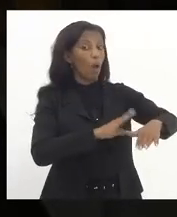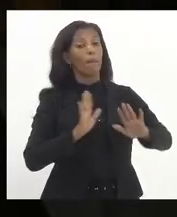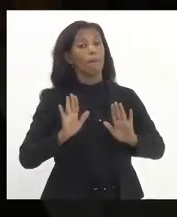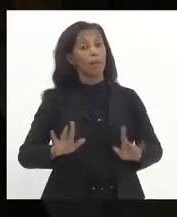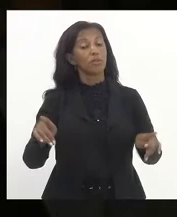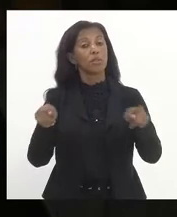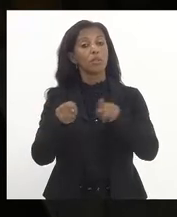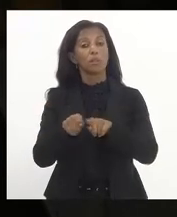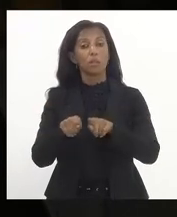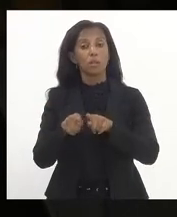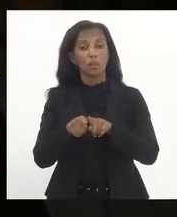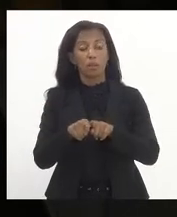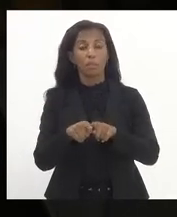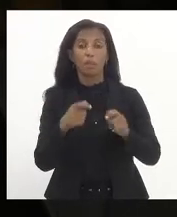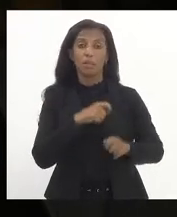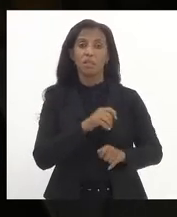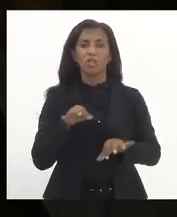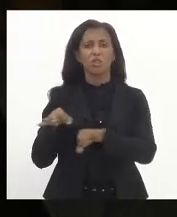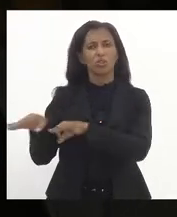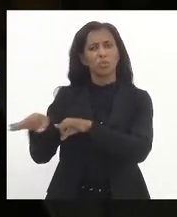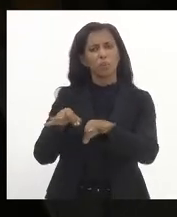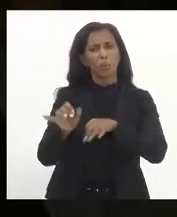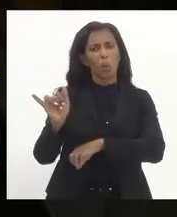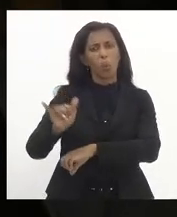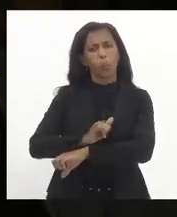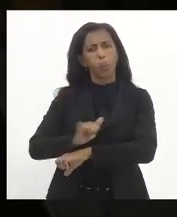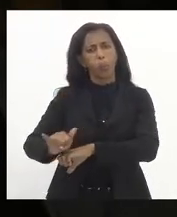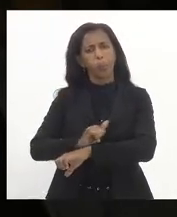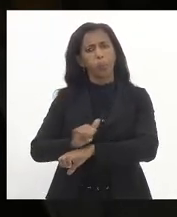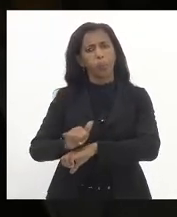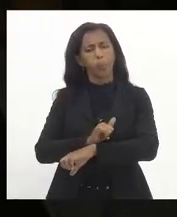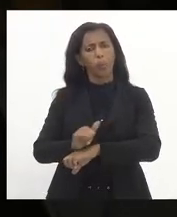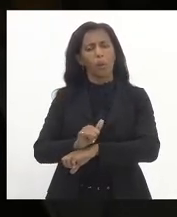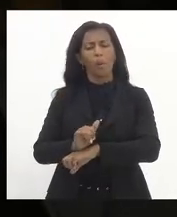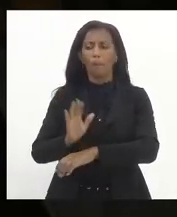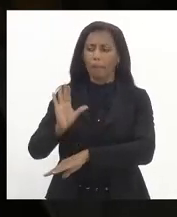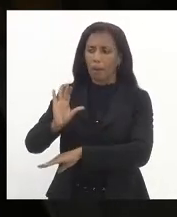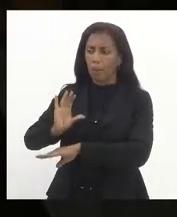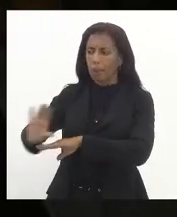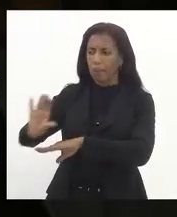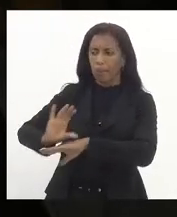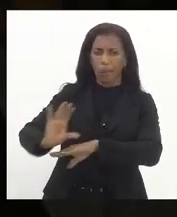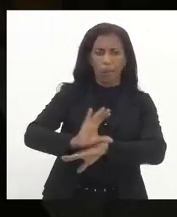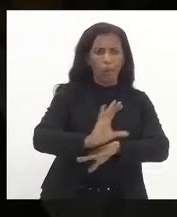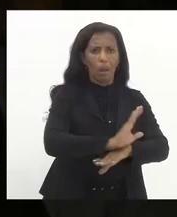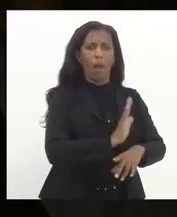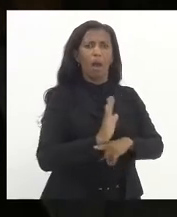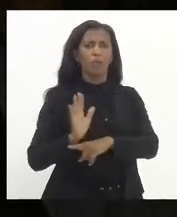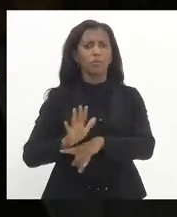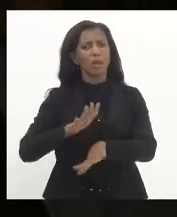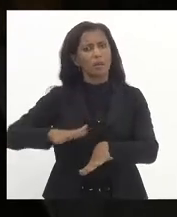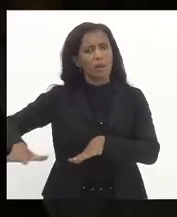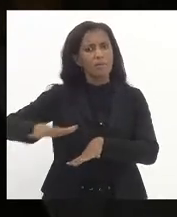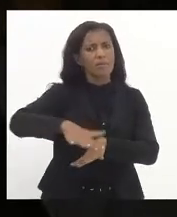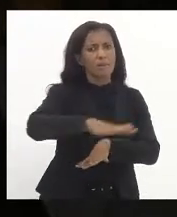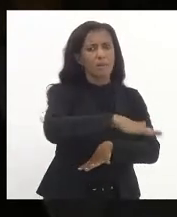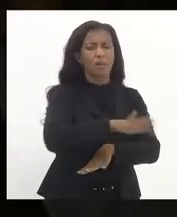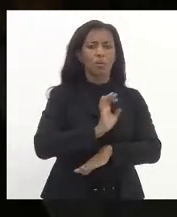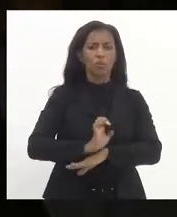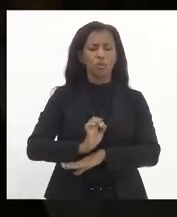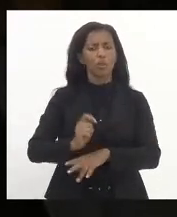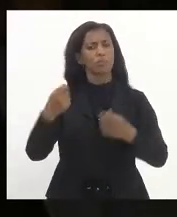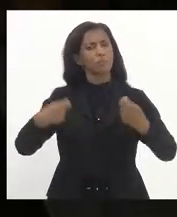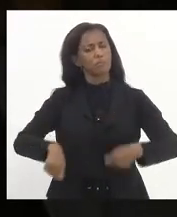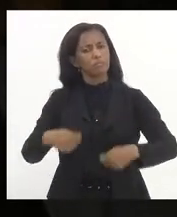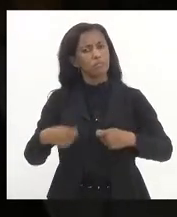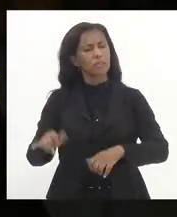também indutora de projetos estratégicos, que possa financiar, sim, projetos estratégicos, né, nas áreas que o Estado do Rio de Janeiro